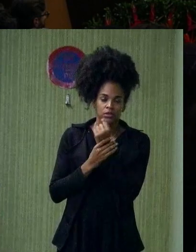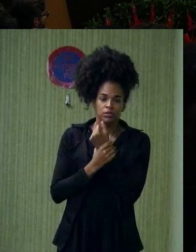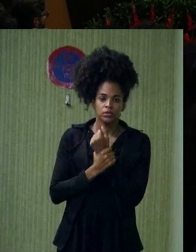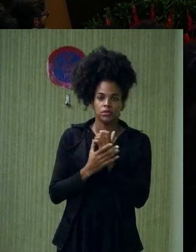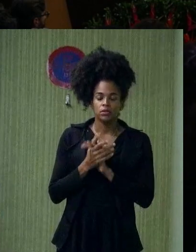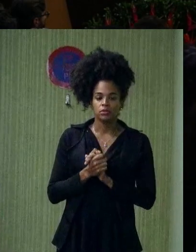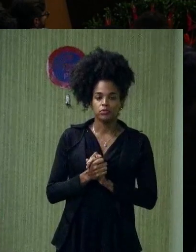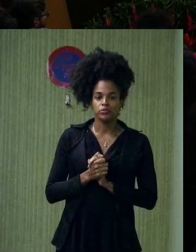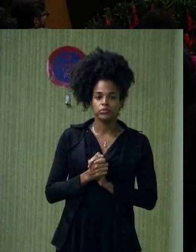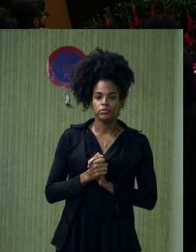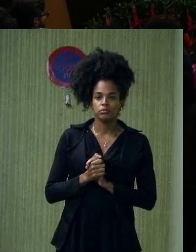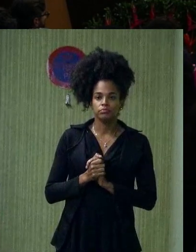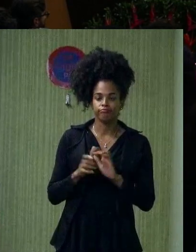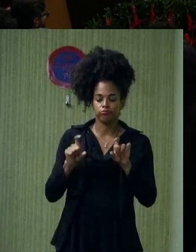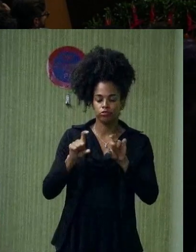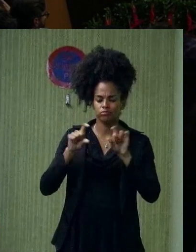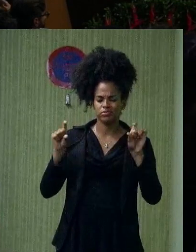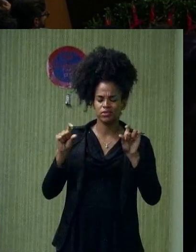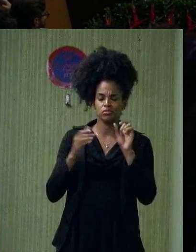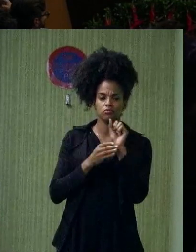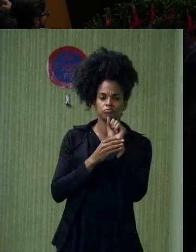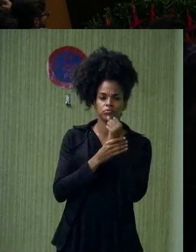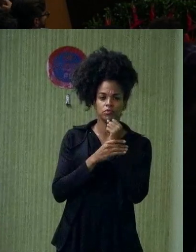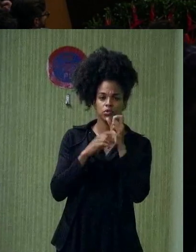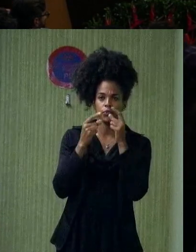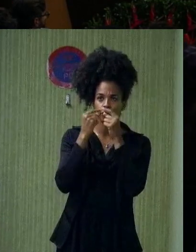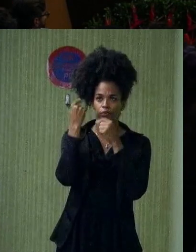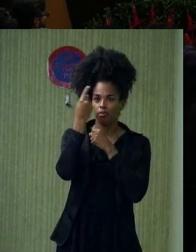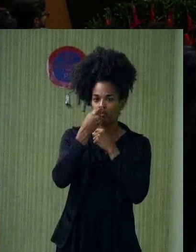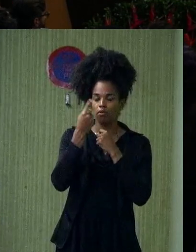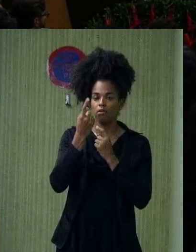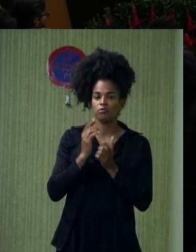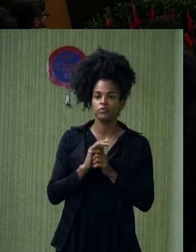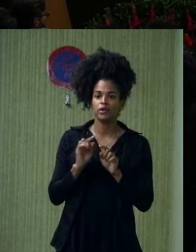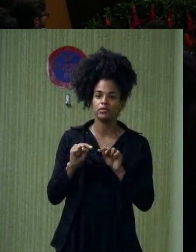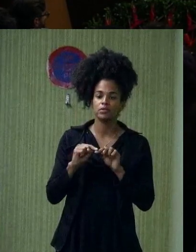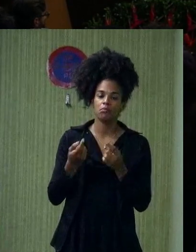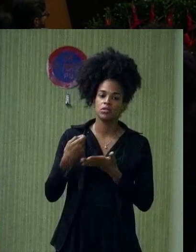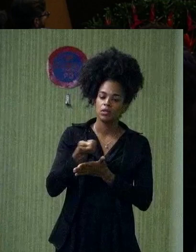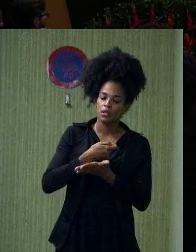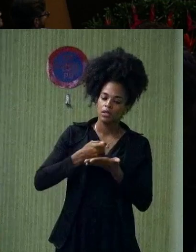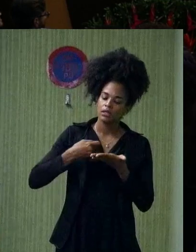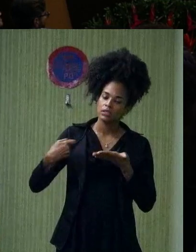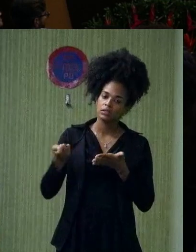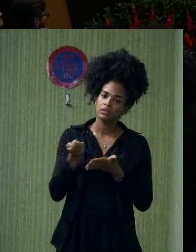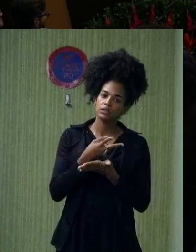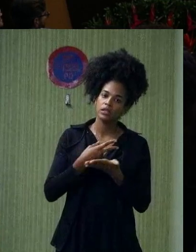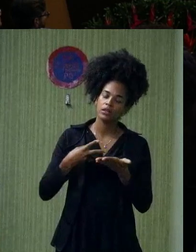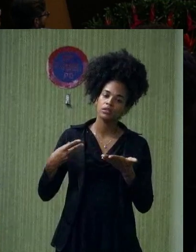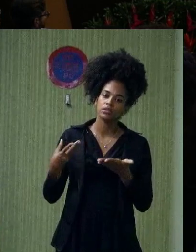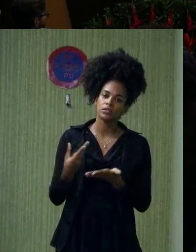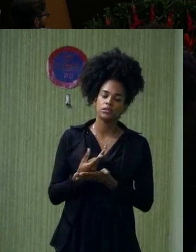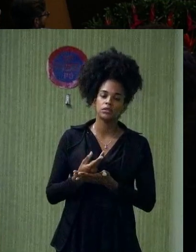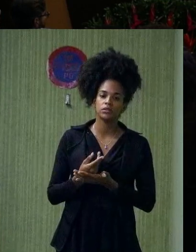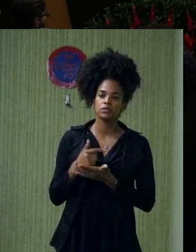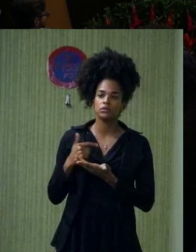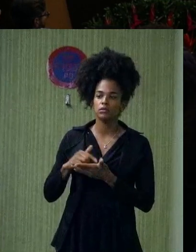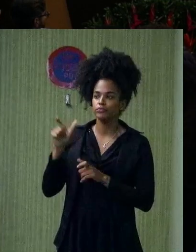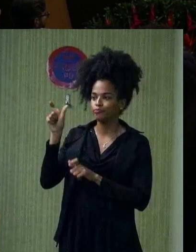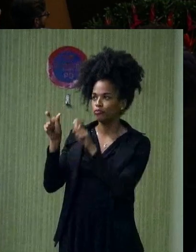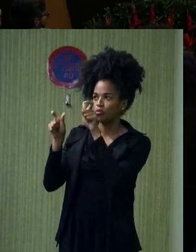dele ali uma algo Preto para não aparecer a imagem dele mas ele estava desenhando ou escrevendo enquanto os adultos nos